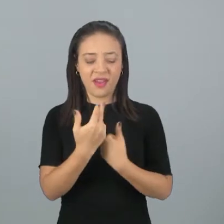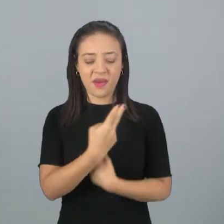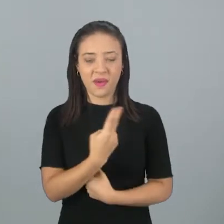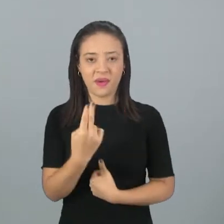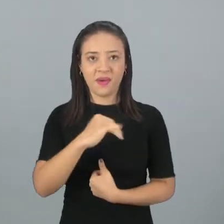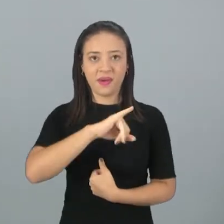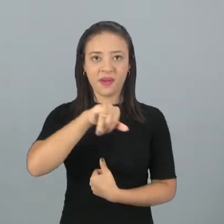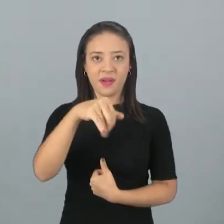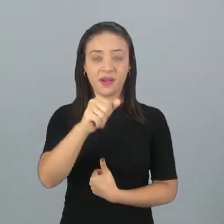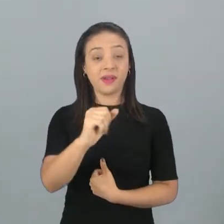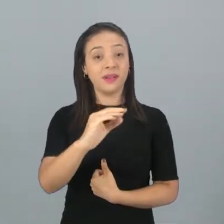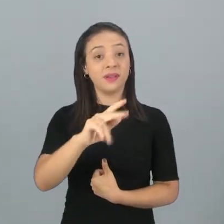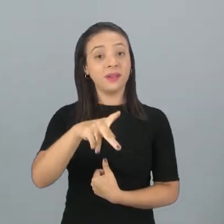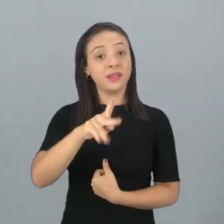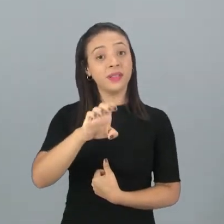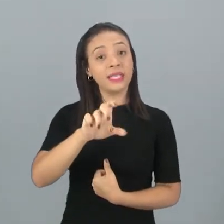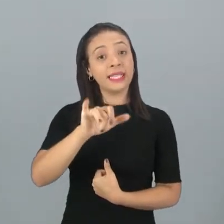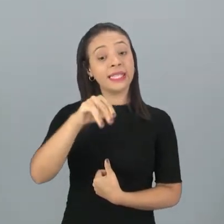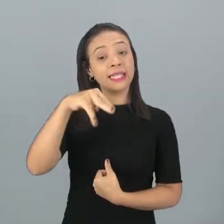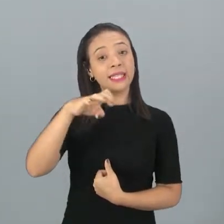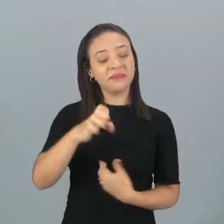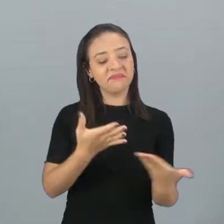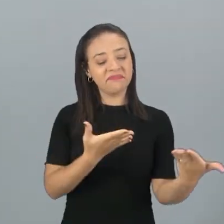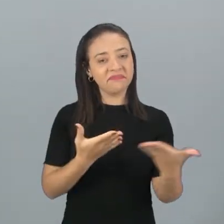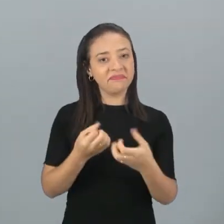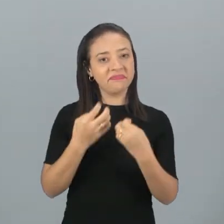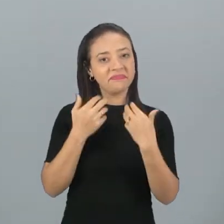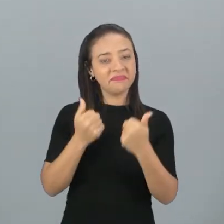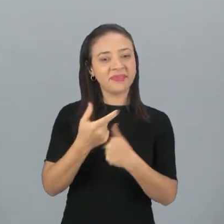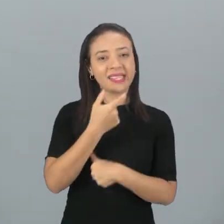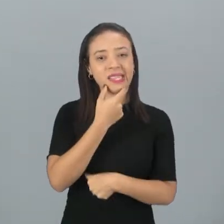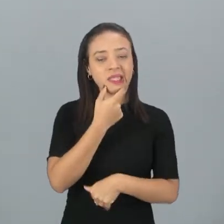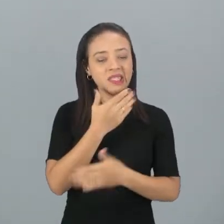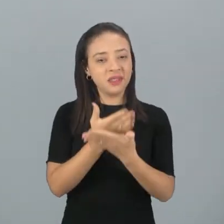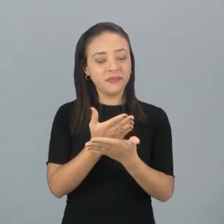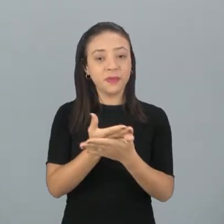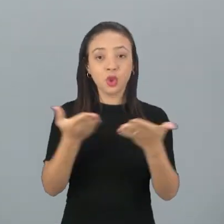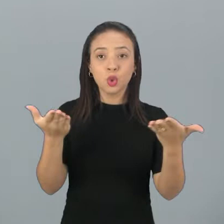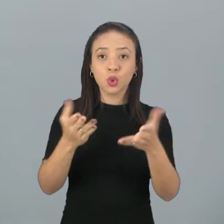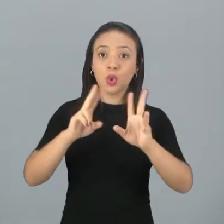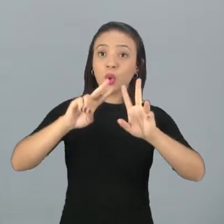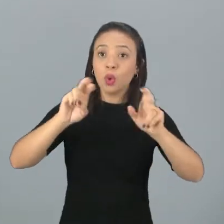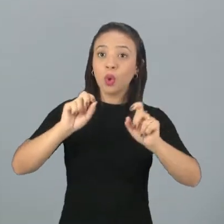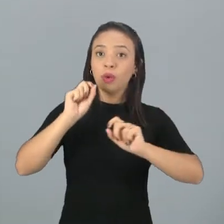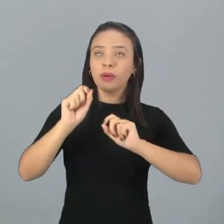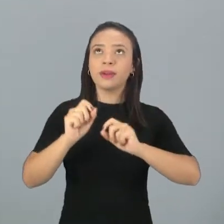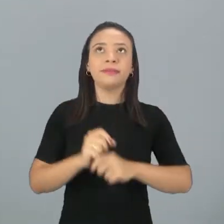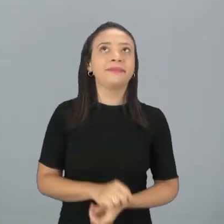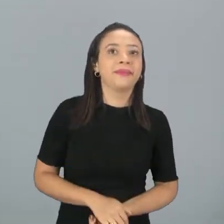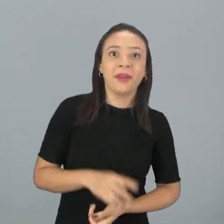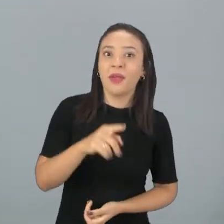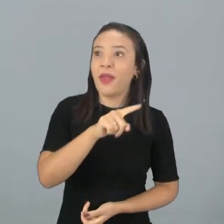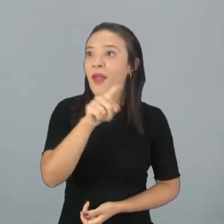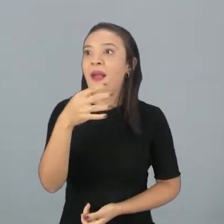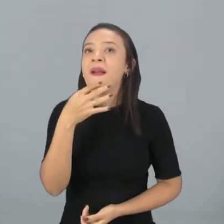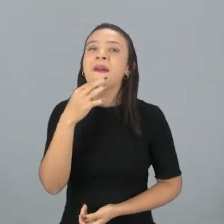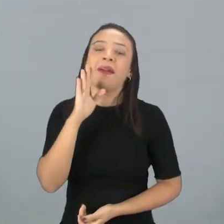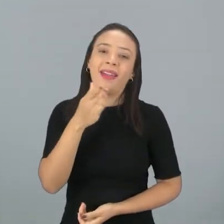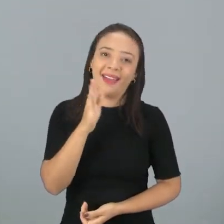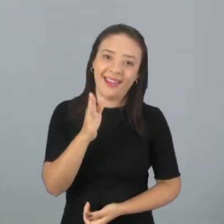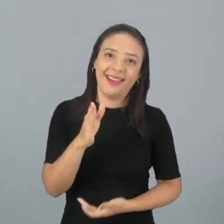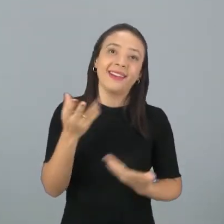nome é Jaqueline e sejam bem-vindos à nossa aula de inglês. Hoje nós vamos falar um pouquinho sobre um assunto que ninguém nunca ouviu falar, verb to